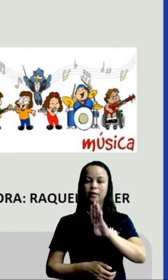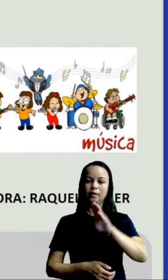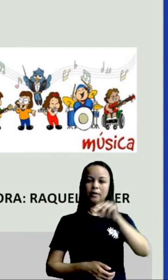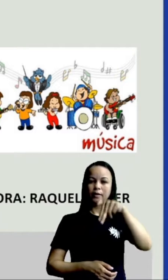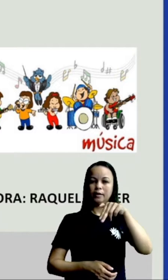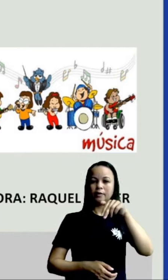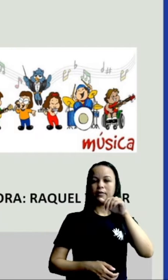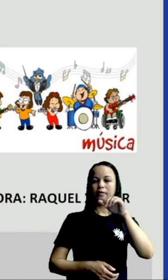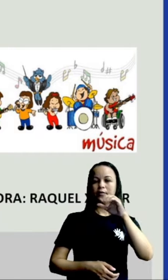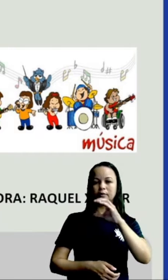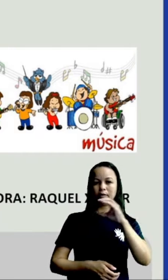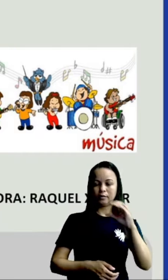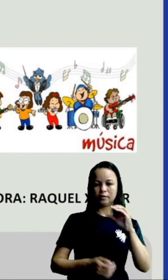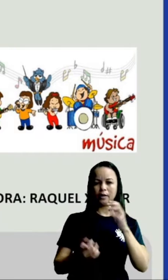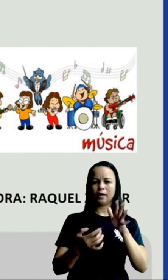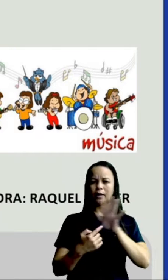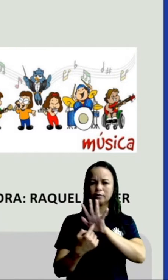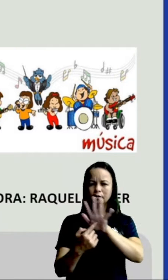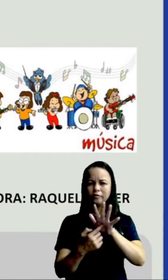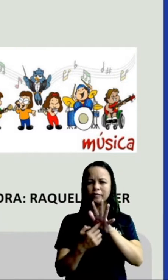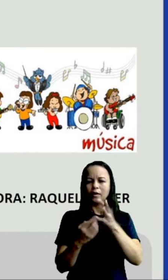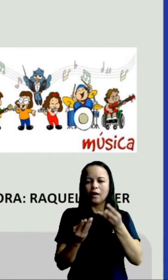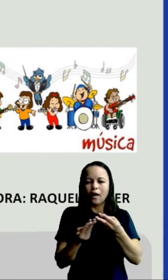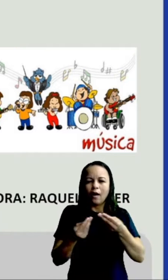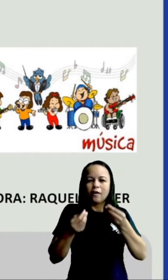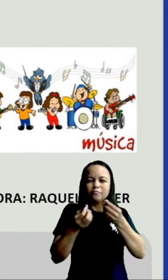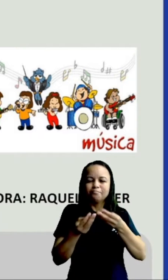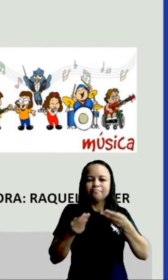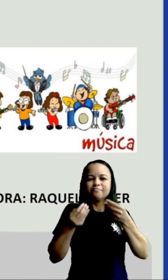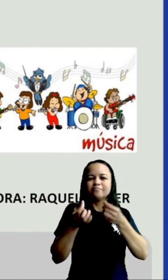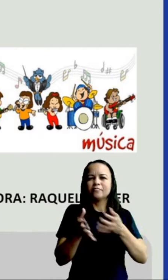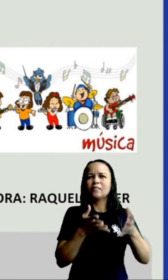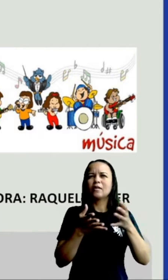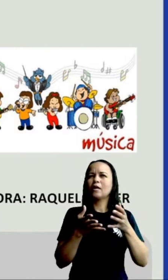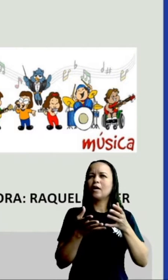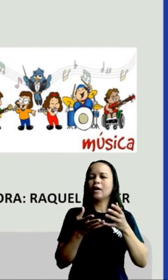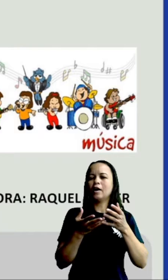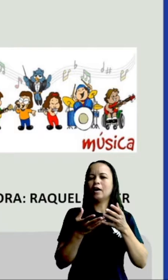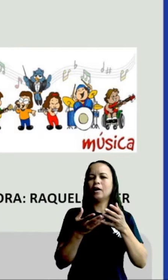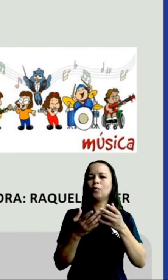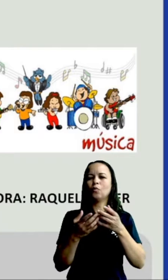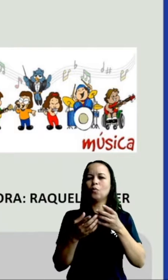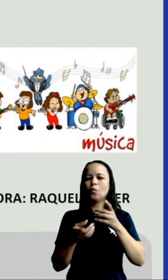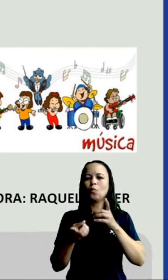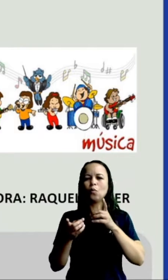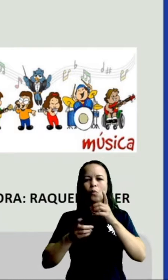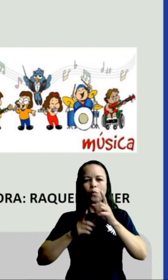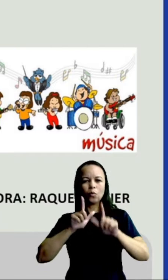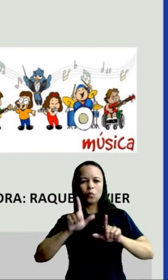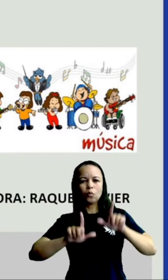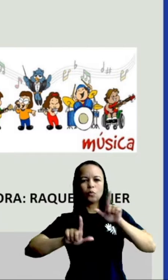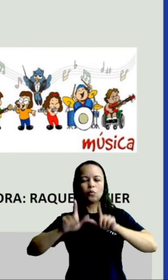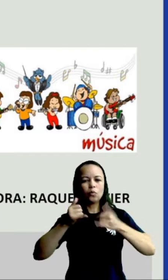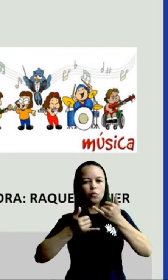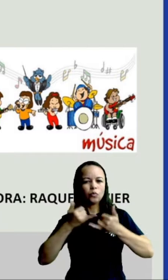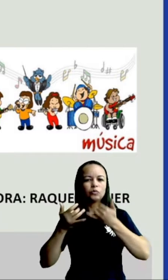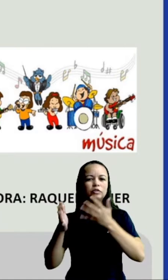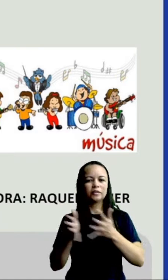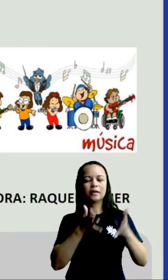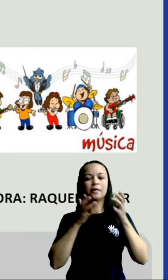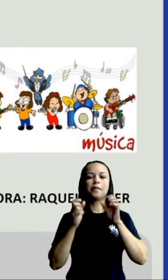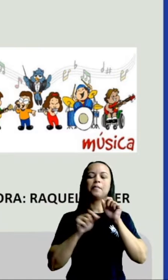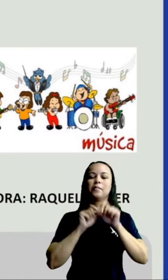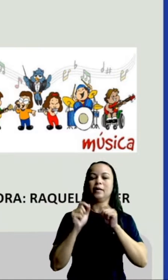é identificar e apreciar ludicamente as diversas formas música